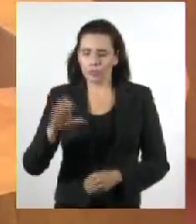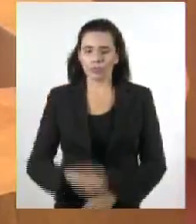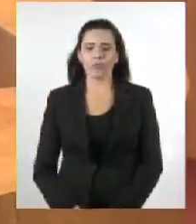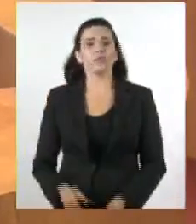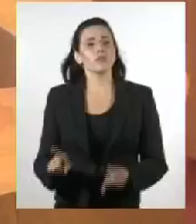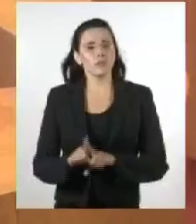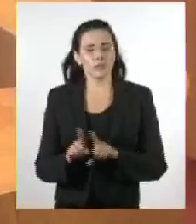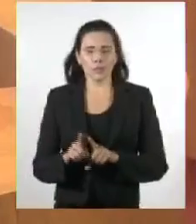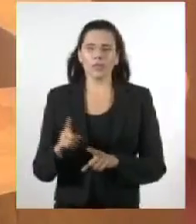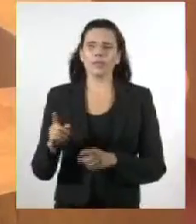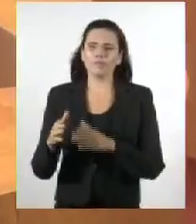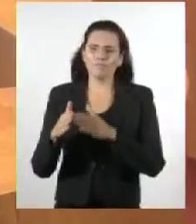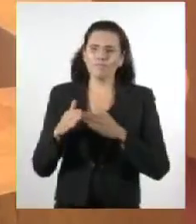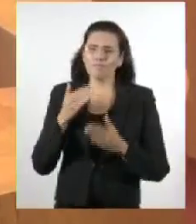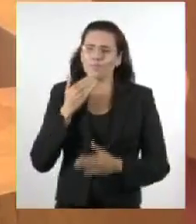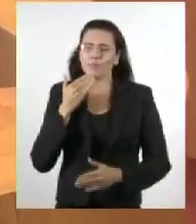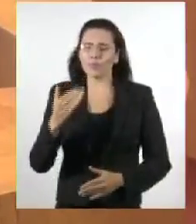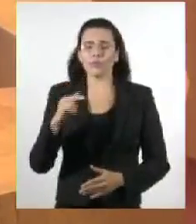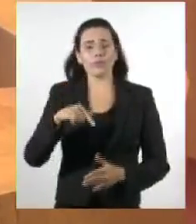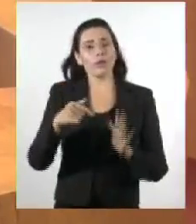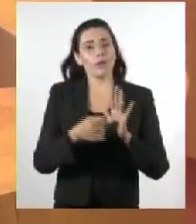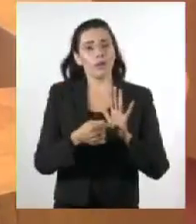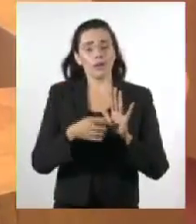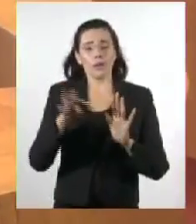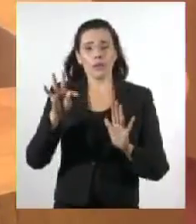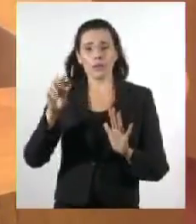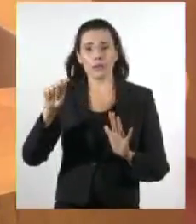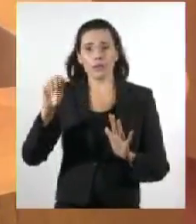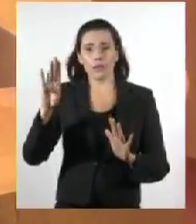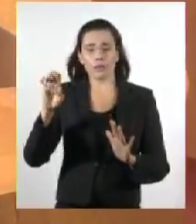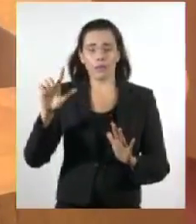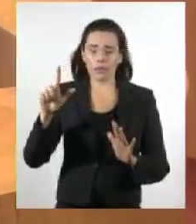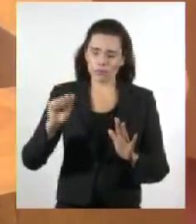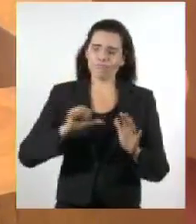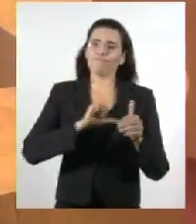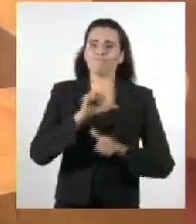defasagem da tabela SUS, deputado Antônio Pereira. Era o que tinha a relatar, senhora presidente.